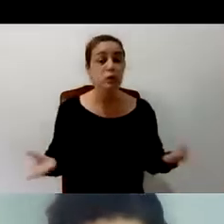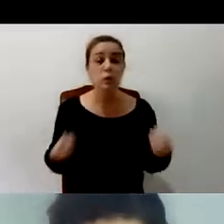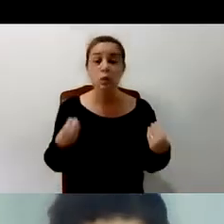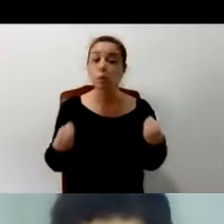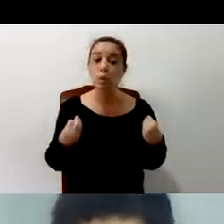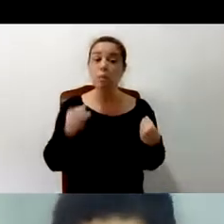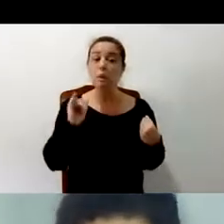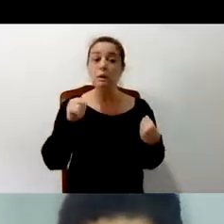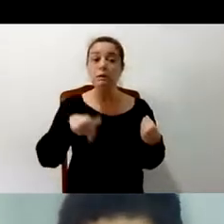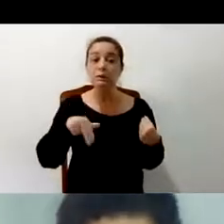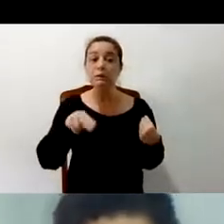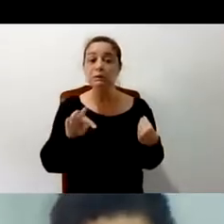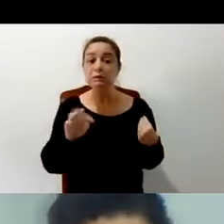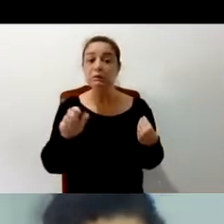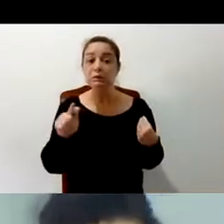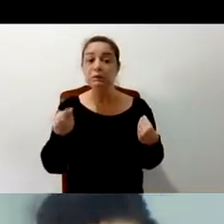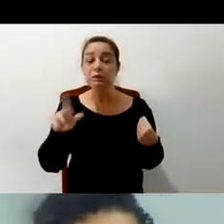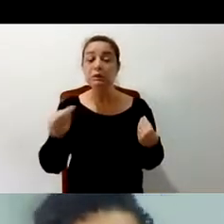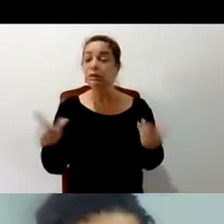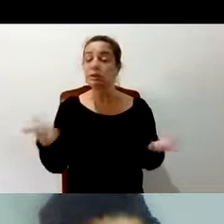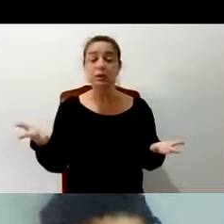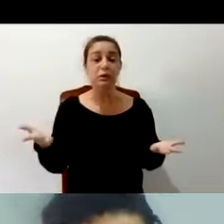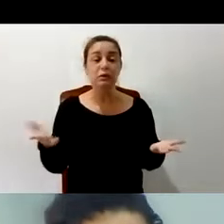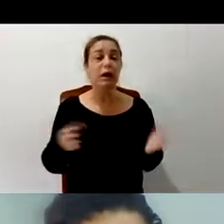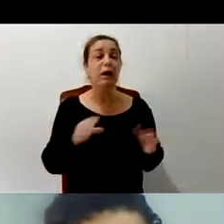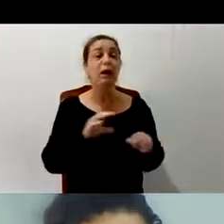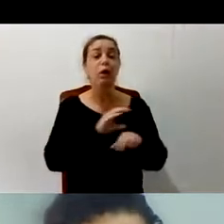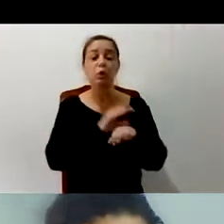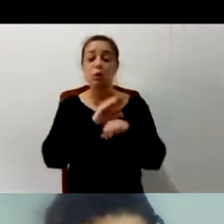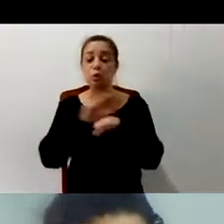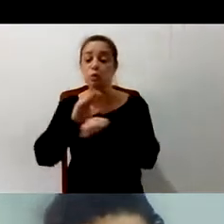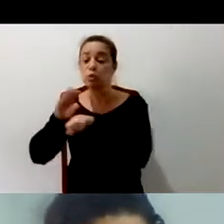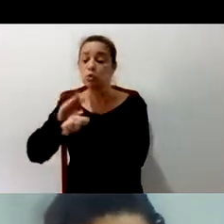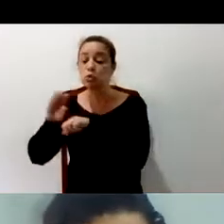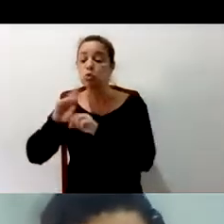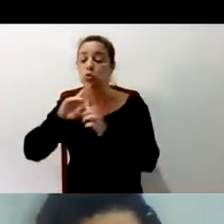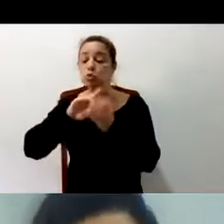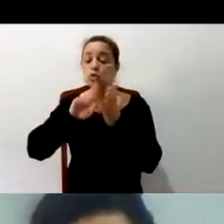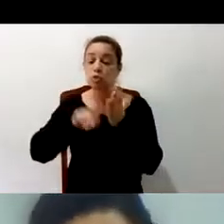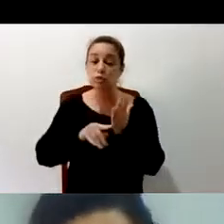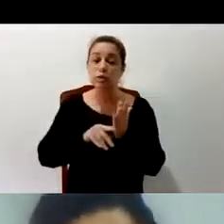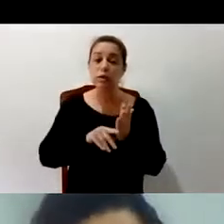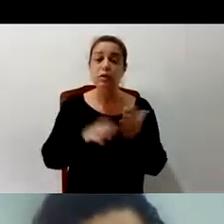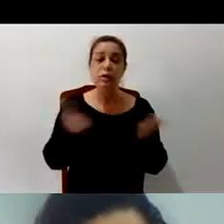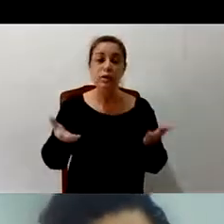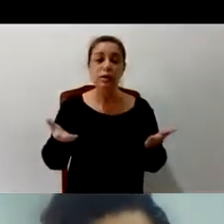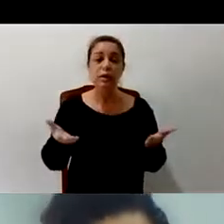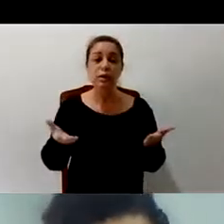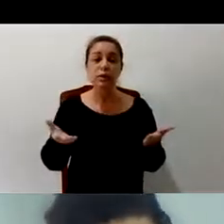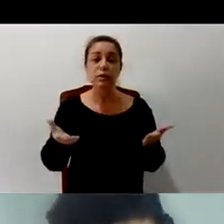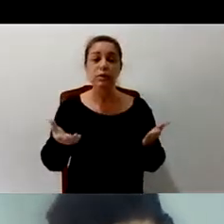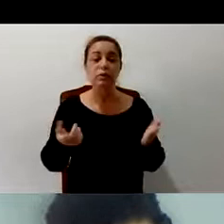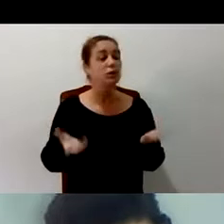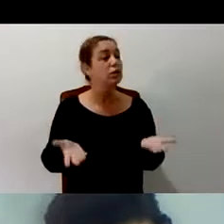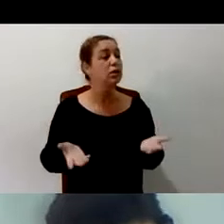É uma coisa assim, se eu fizer um monte de cursinho em instituições diferentes, eu consigo apresentar um atestado na escola